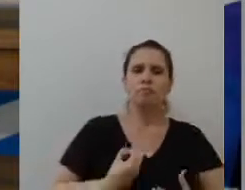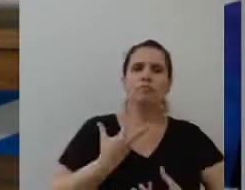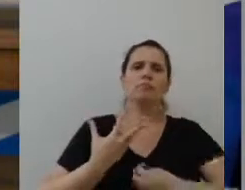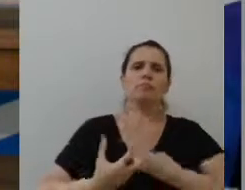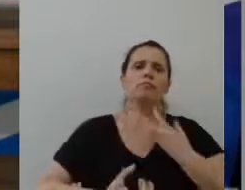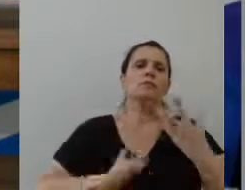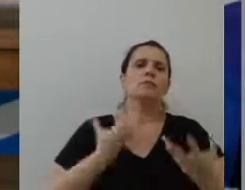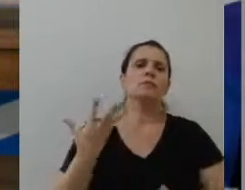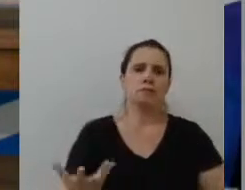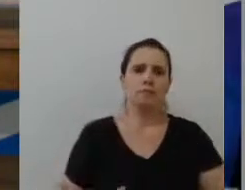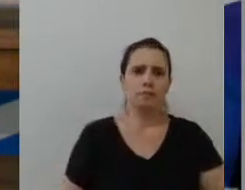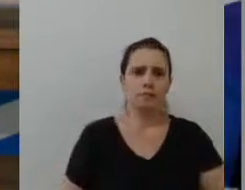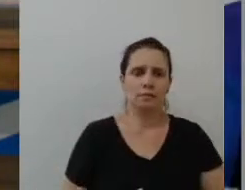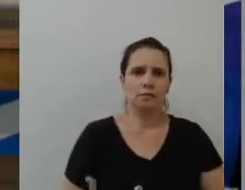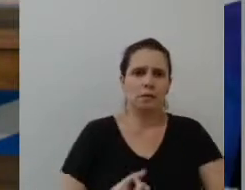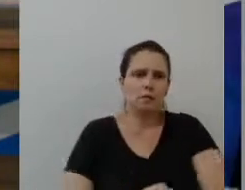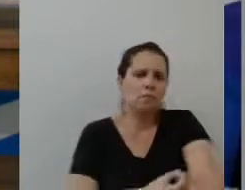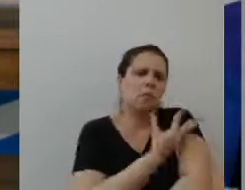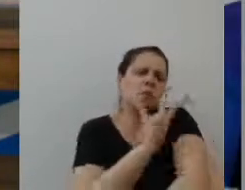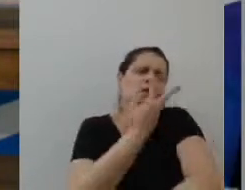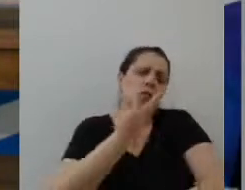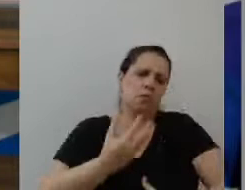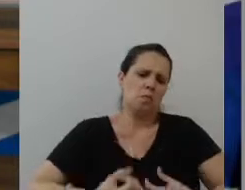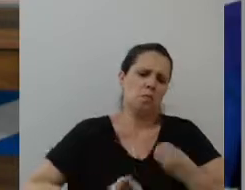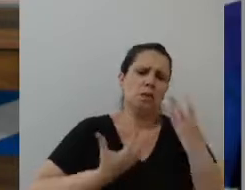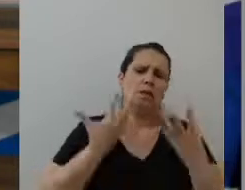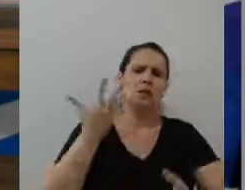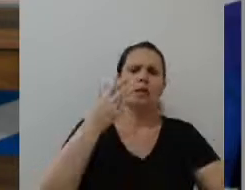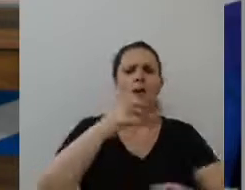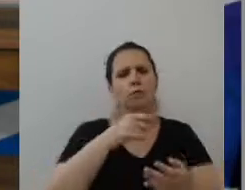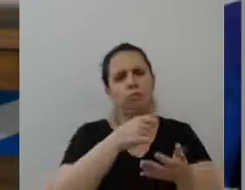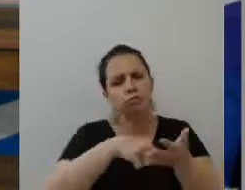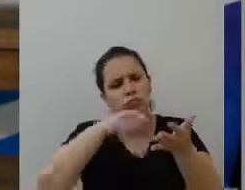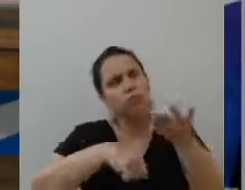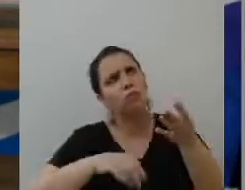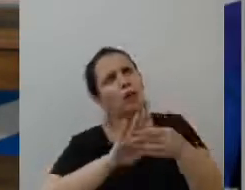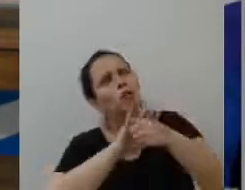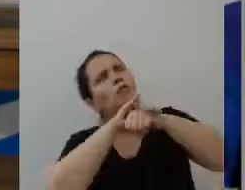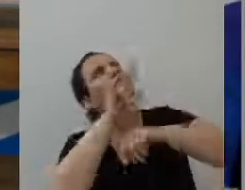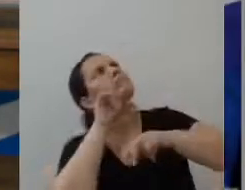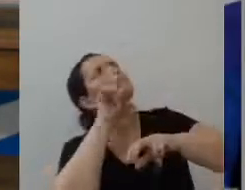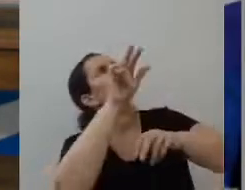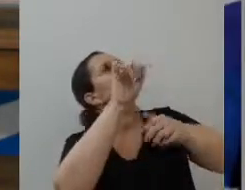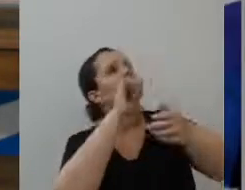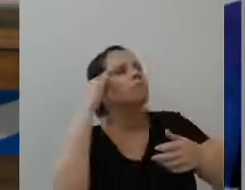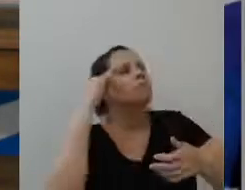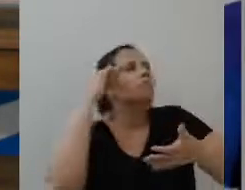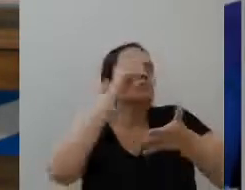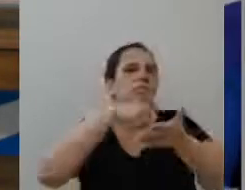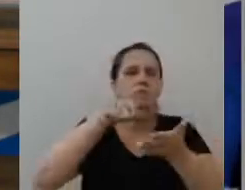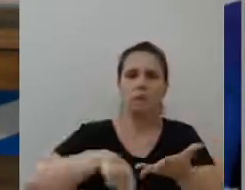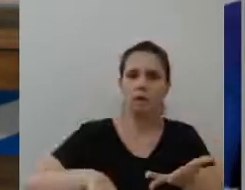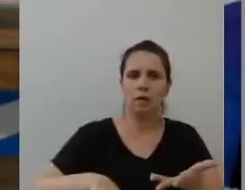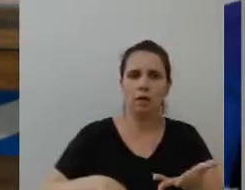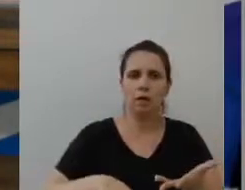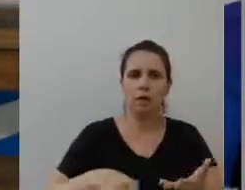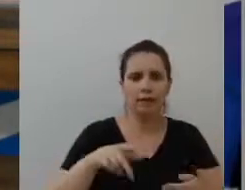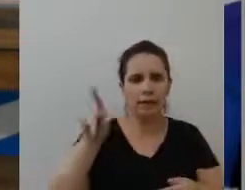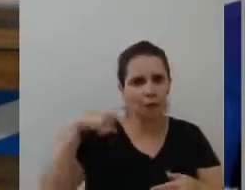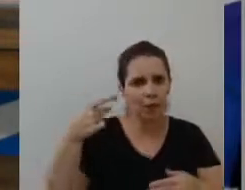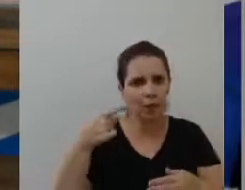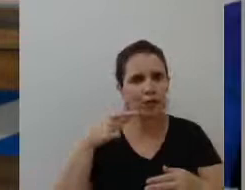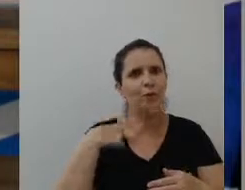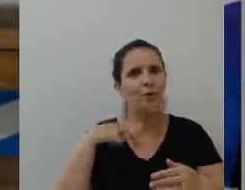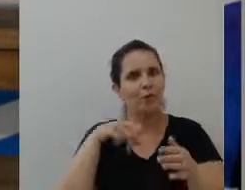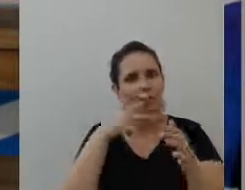Então, os autores românticos, eles buscam inspiração na noite. Beleza? Depois vocês comentam aí, tá? Se alguém sofre durante a noite, comenta